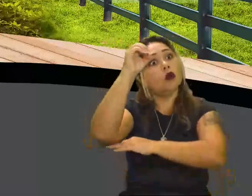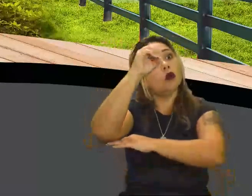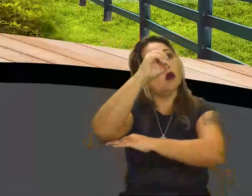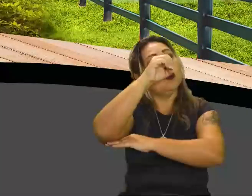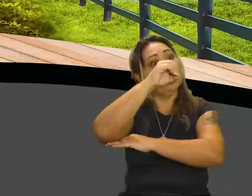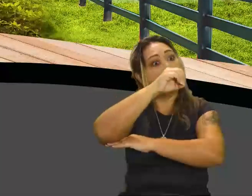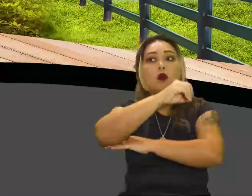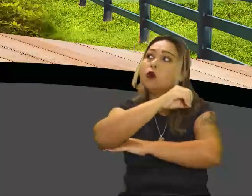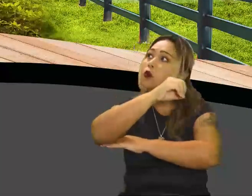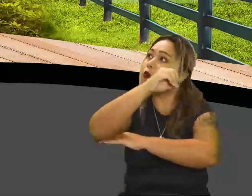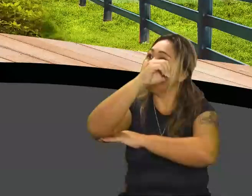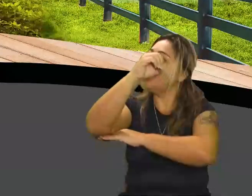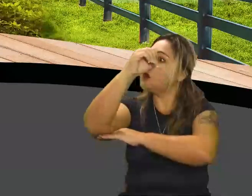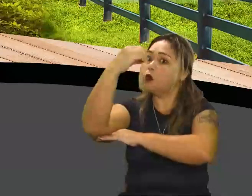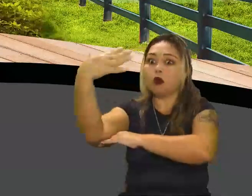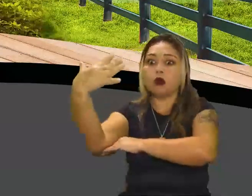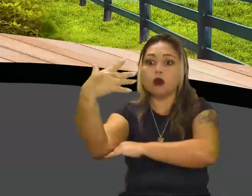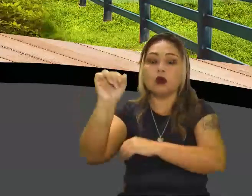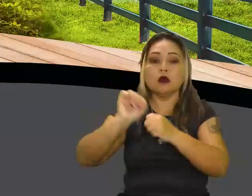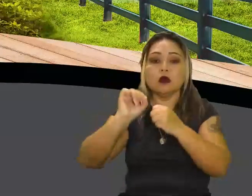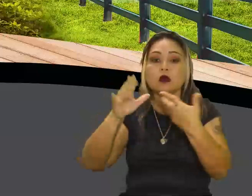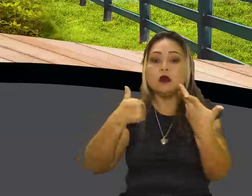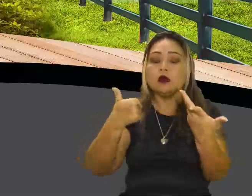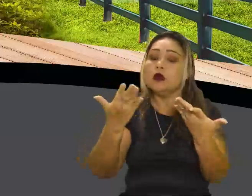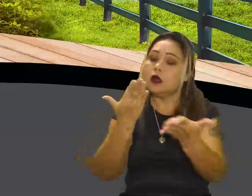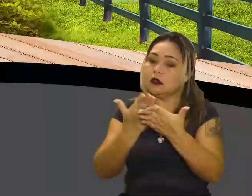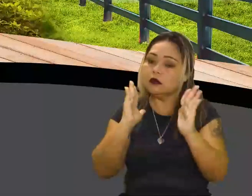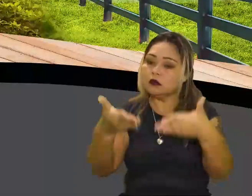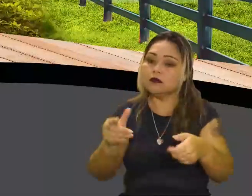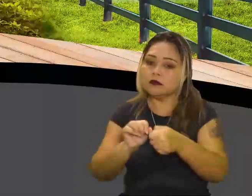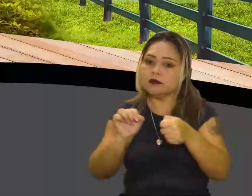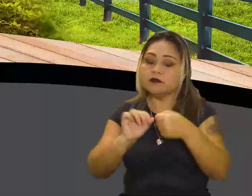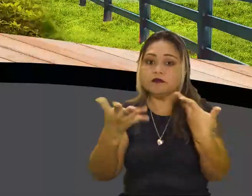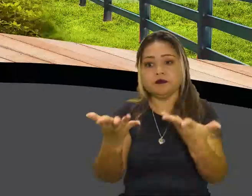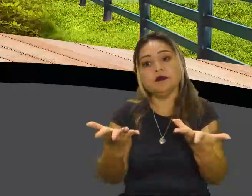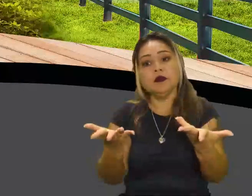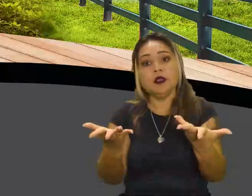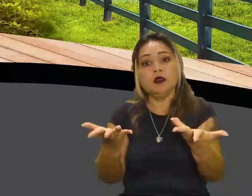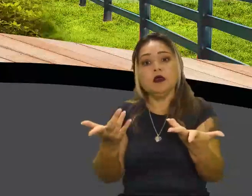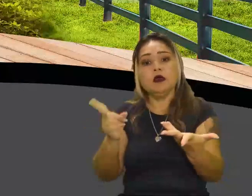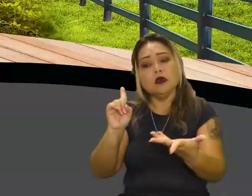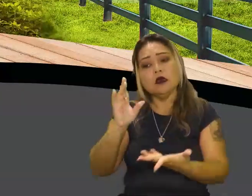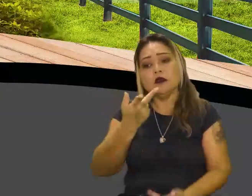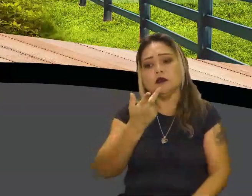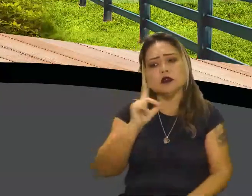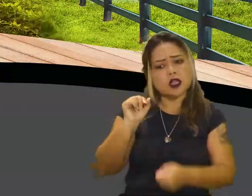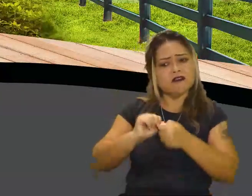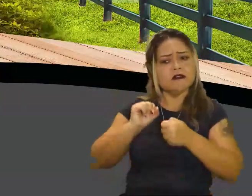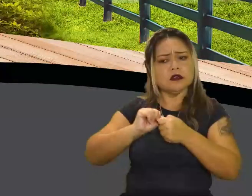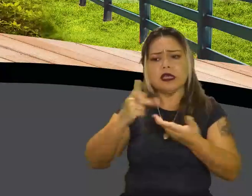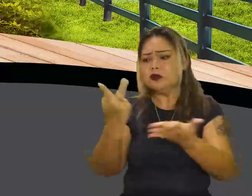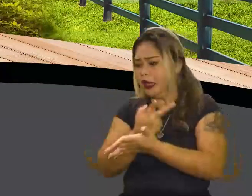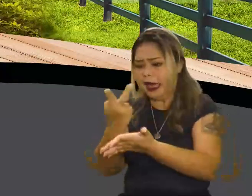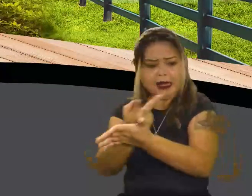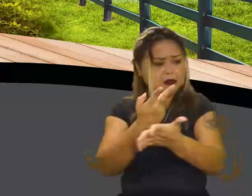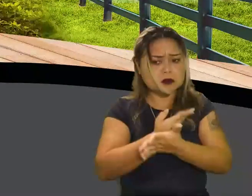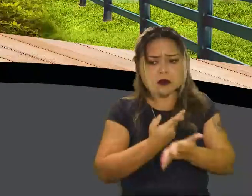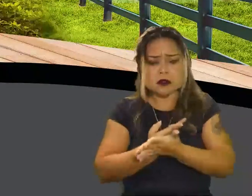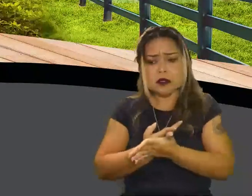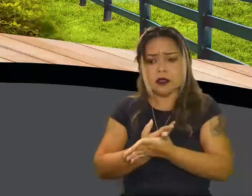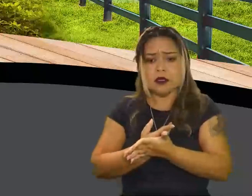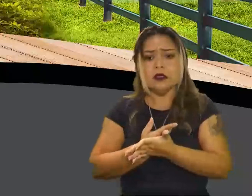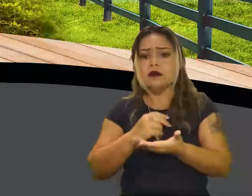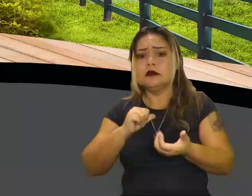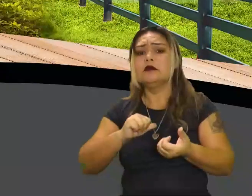Nós vamos ter uma aula só disso. Eita, professor, pelo amor de Deus, da minha misericórdia, isso eu já fiz, isso aí está tudo errado. Tem